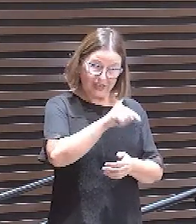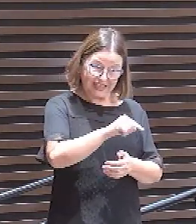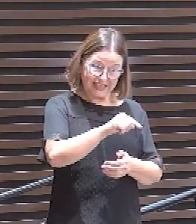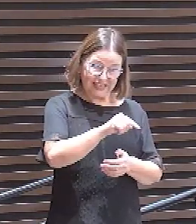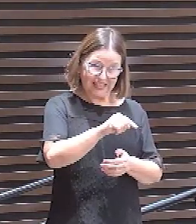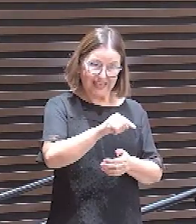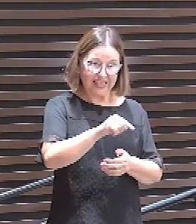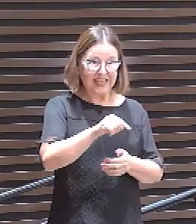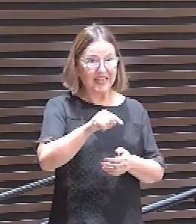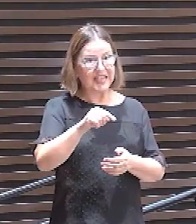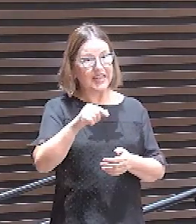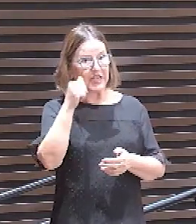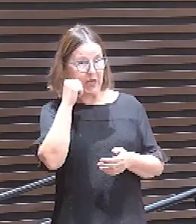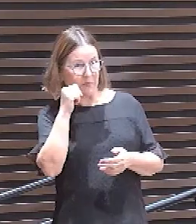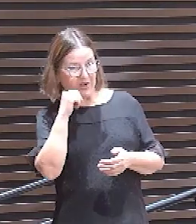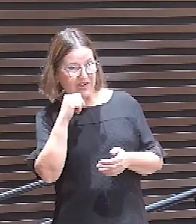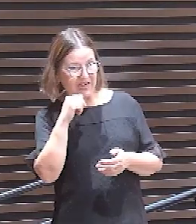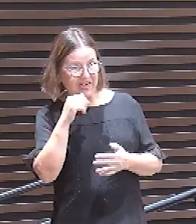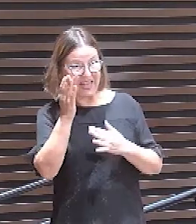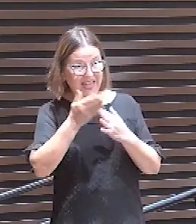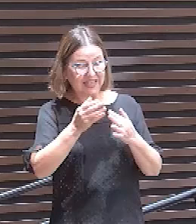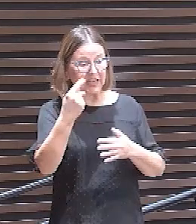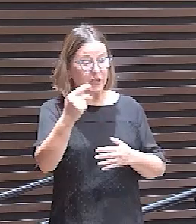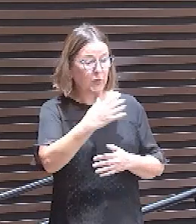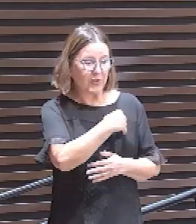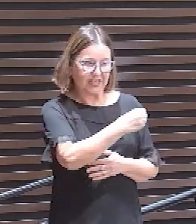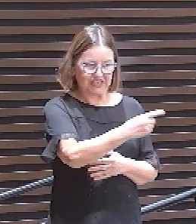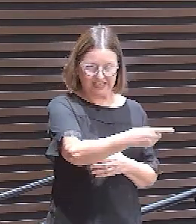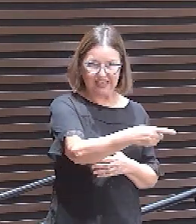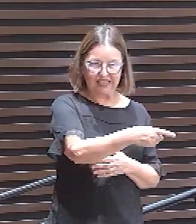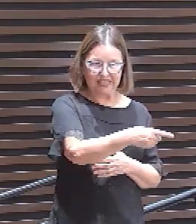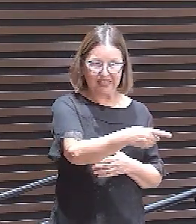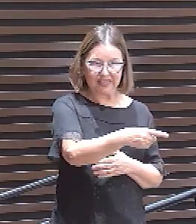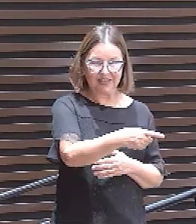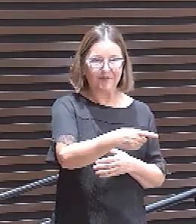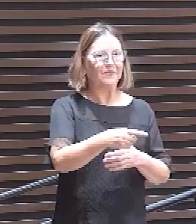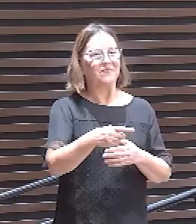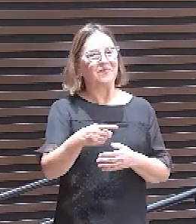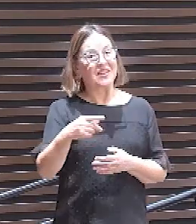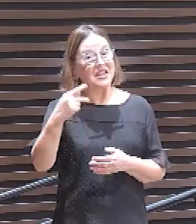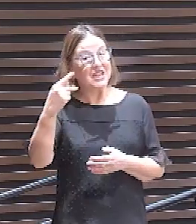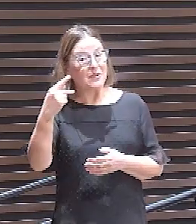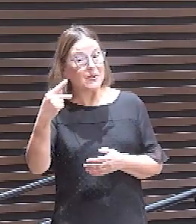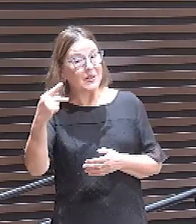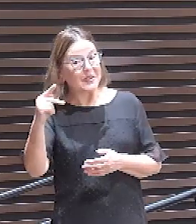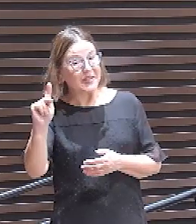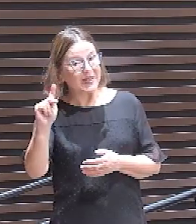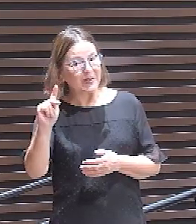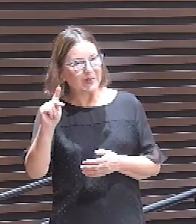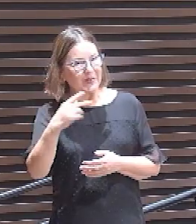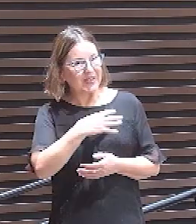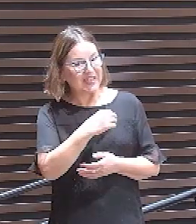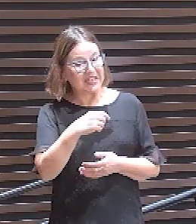tua descendência e o seu descendente.